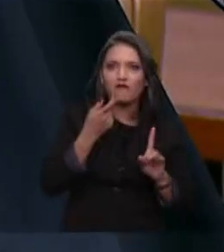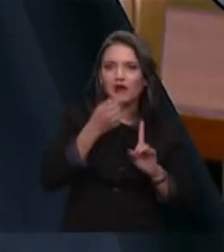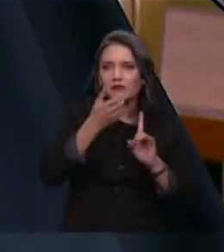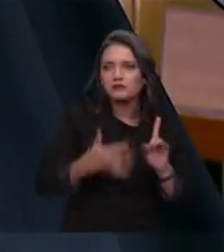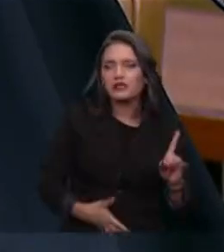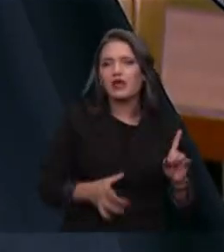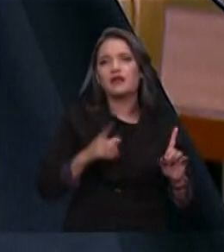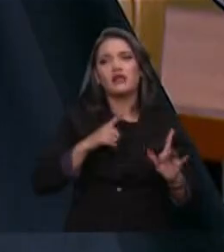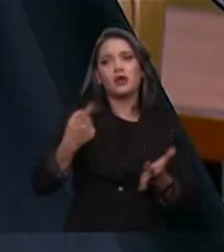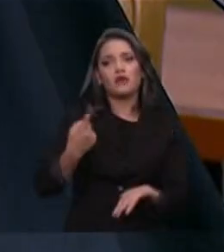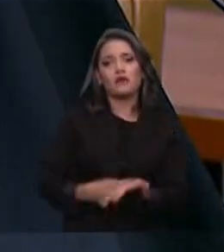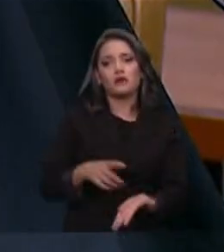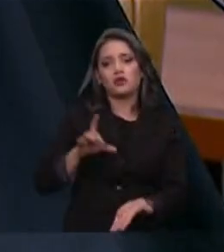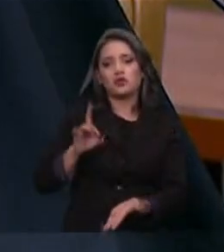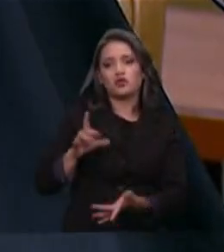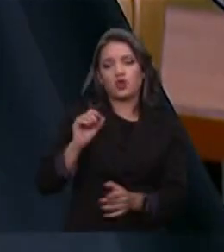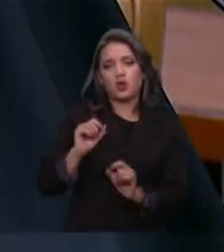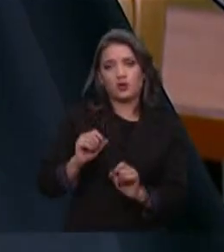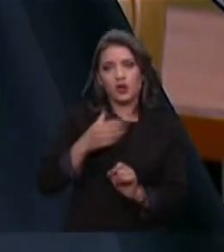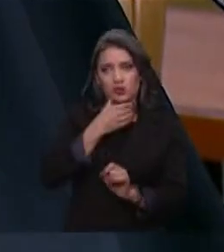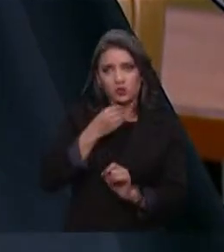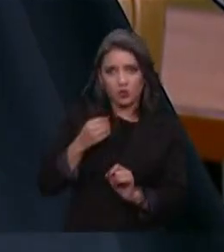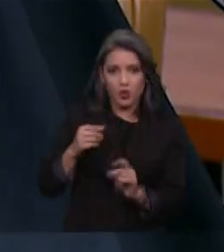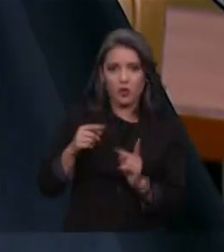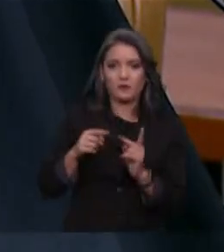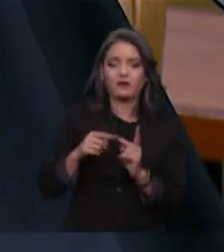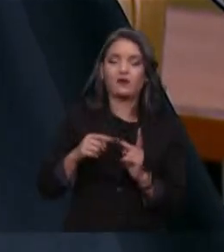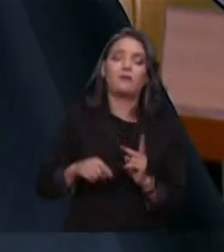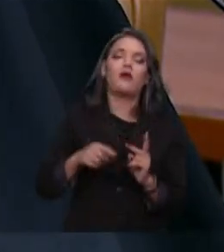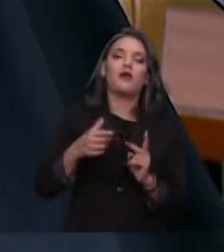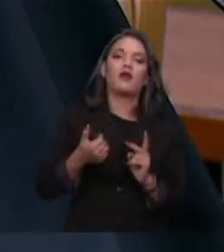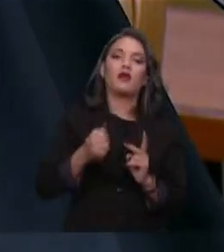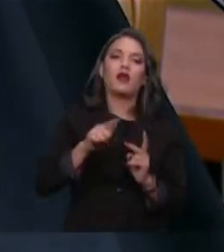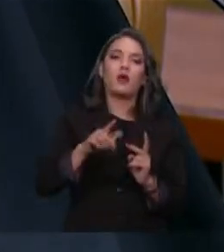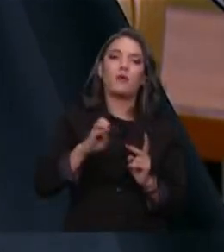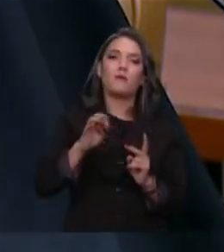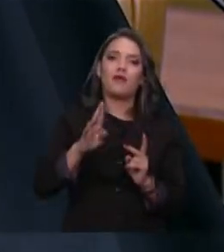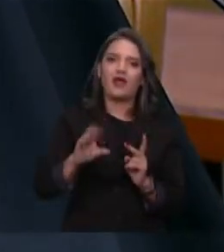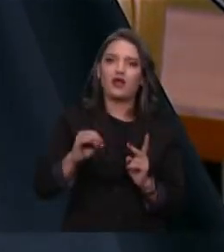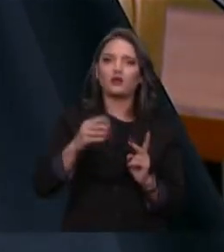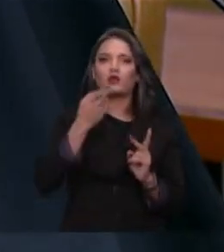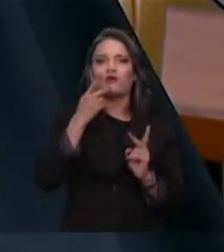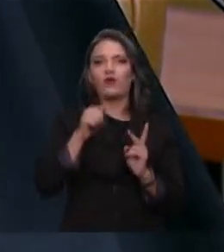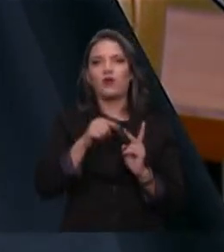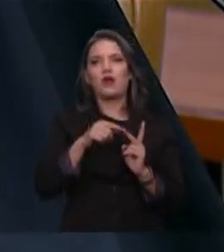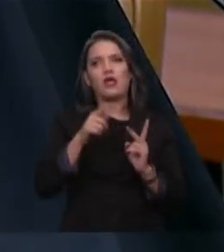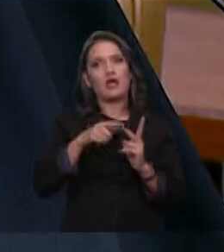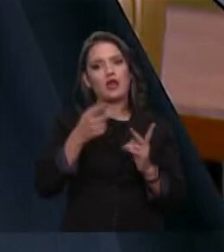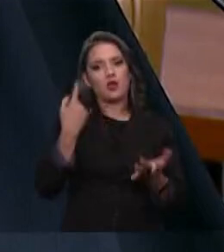somente pelo depoimento colhido em juízo do também colaborador Alberto Youssef, o qual se limita a confirmar